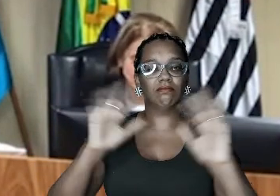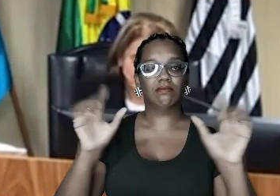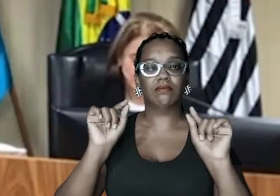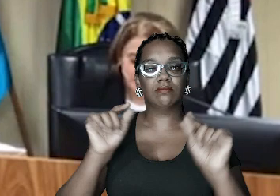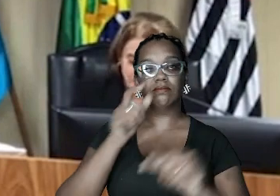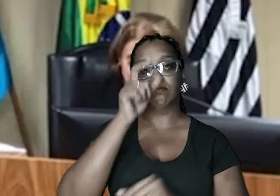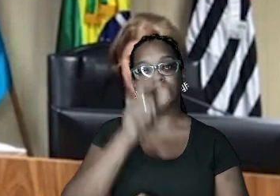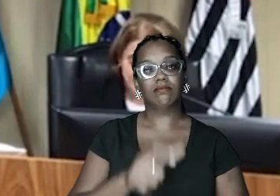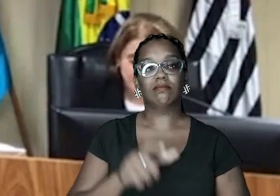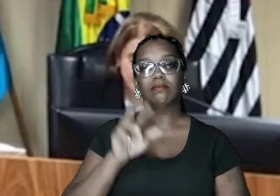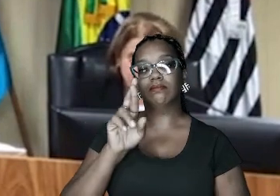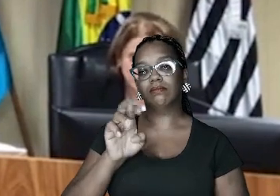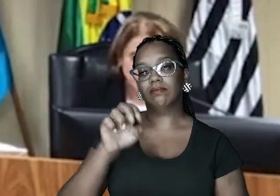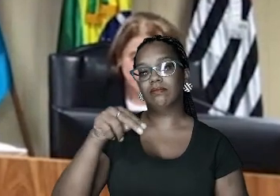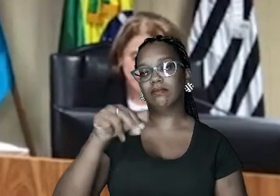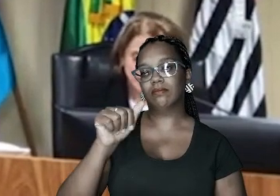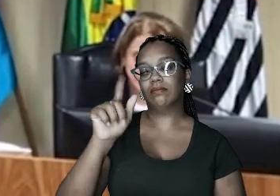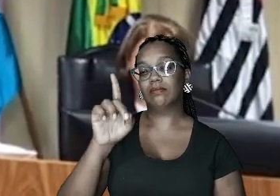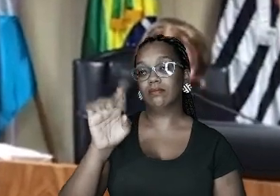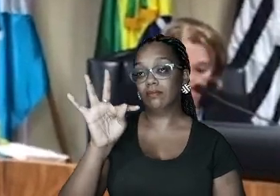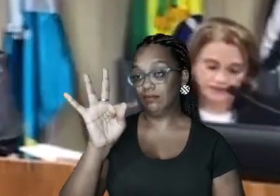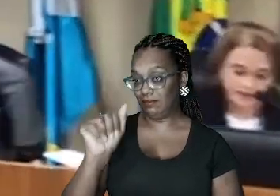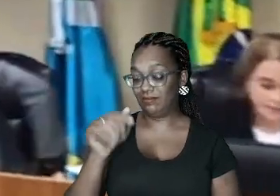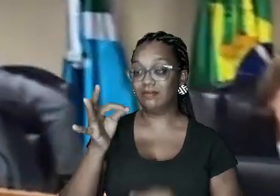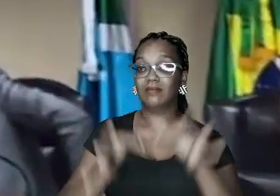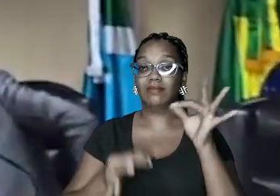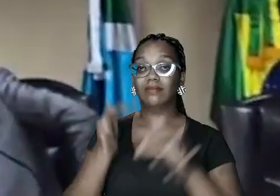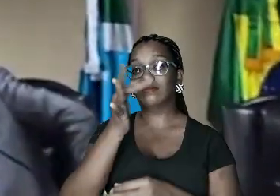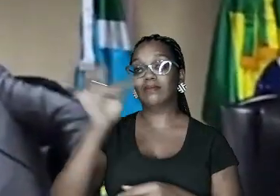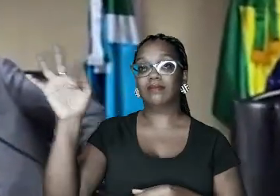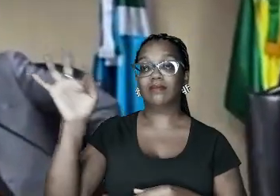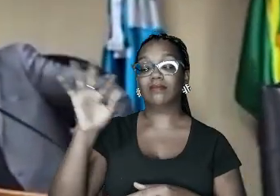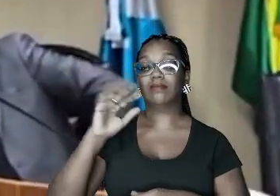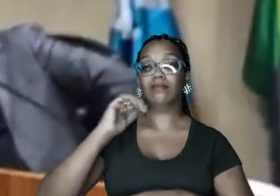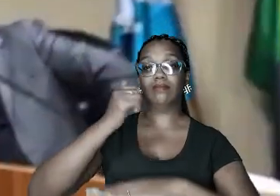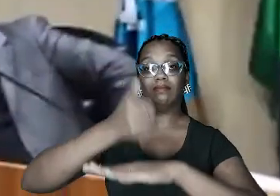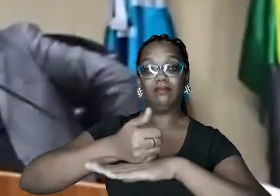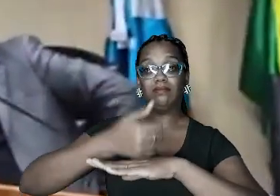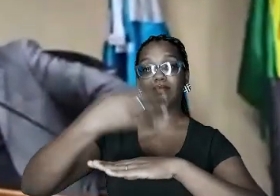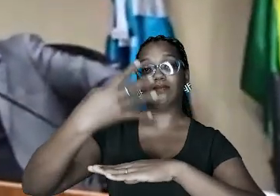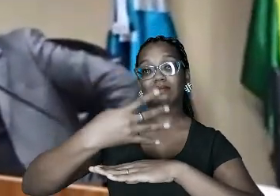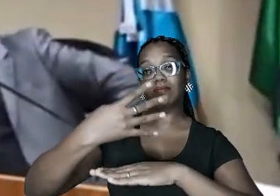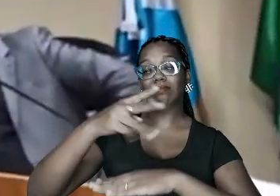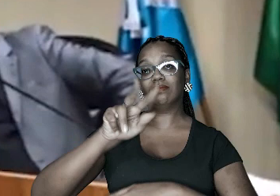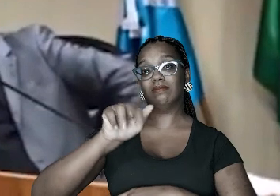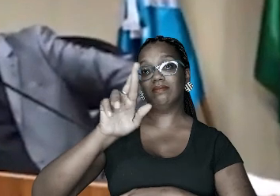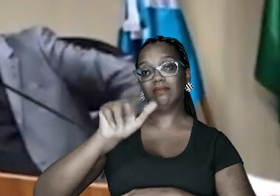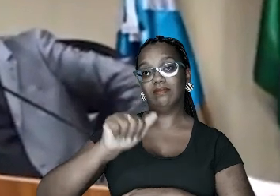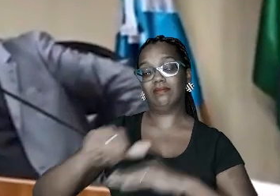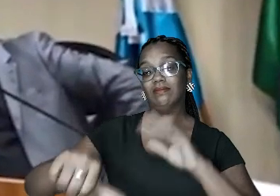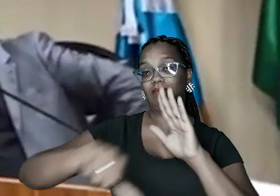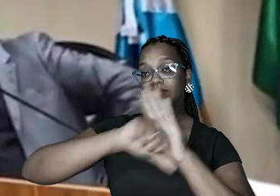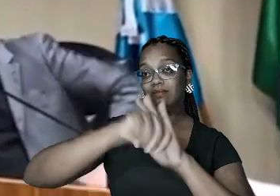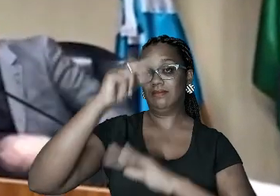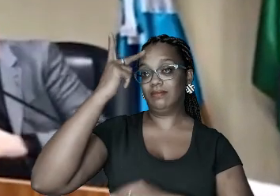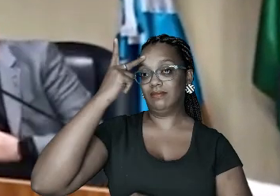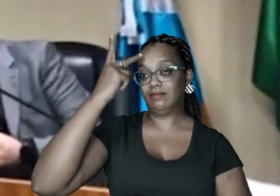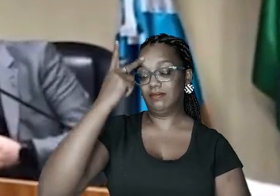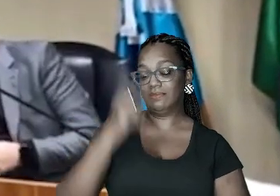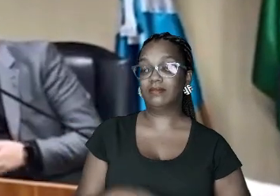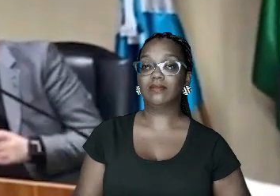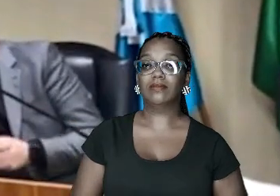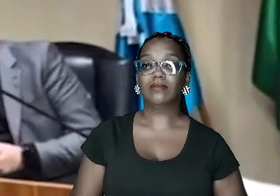Renata Lotufo é juíza Federal titular da quarta vara criminal de São Paulo para Federal criminal de São Paulo foi